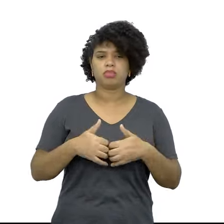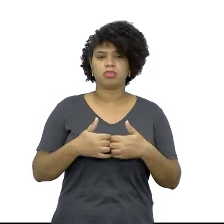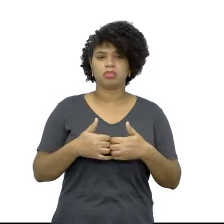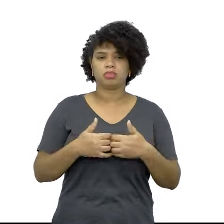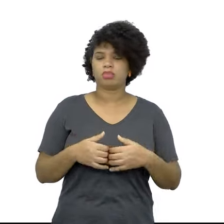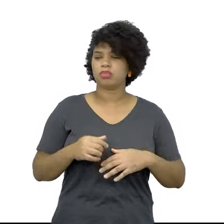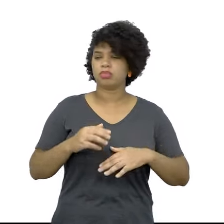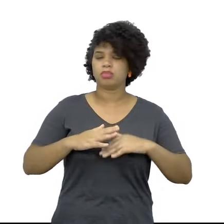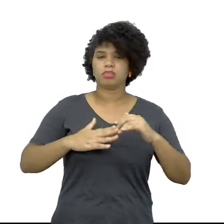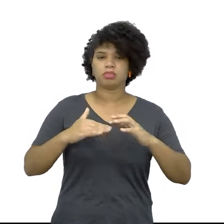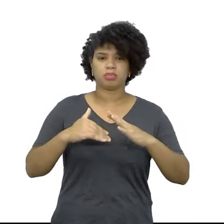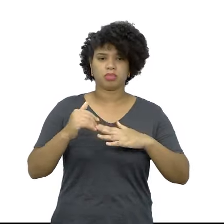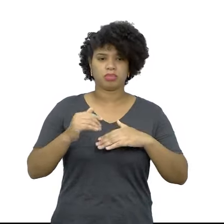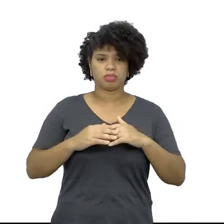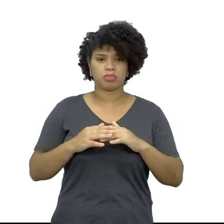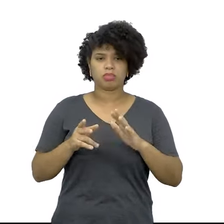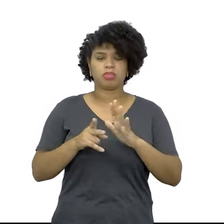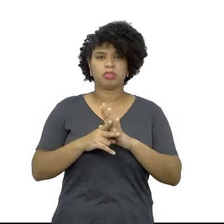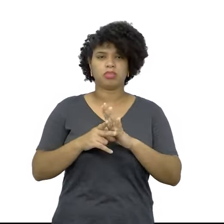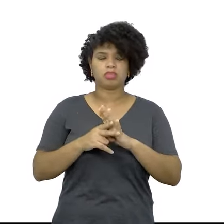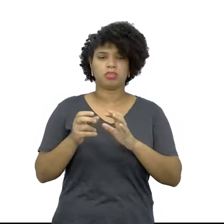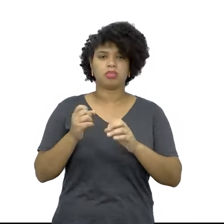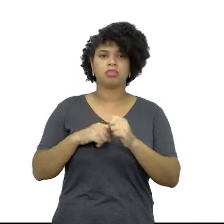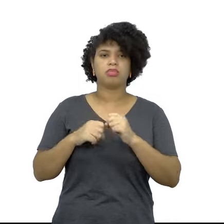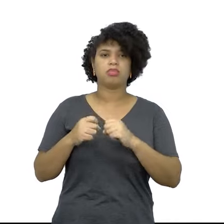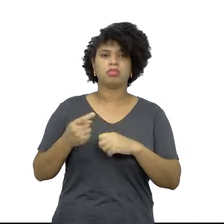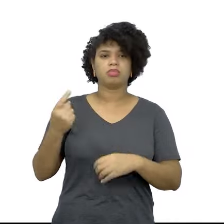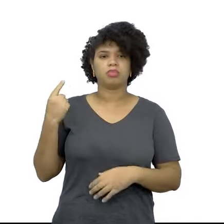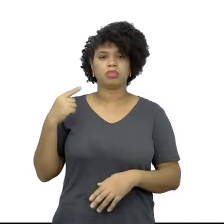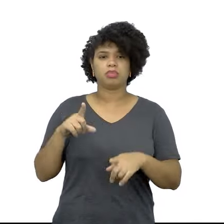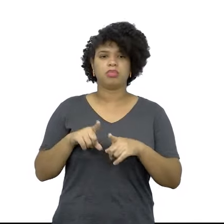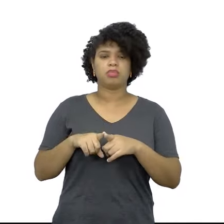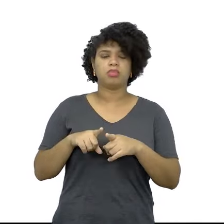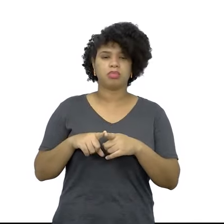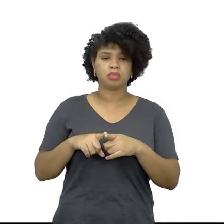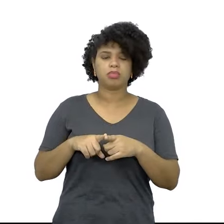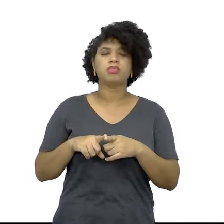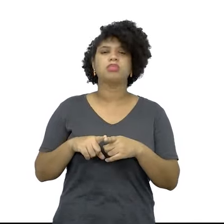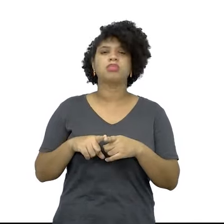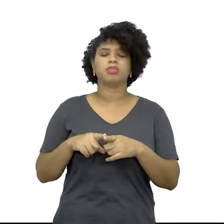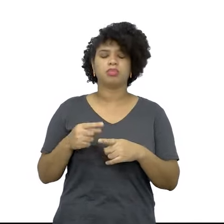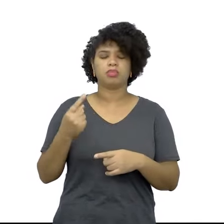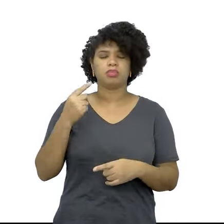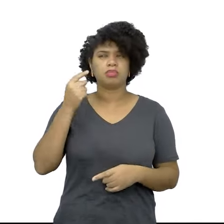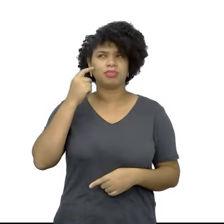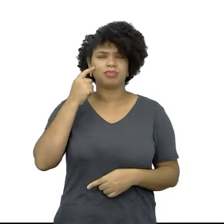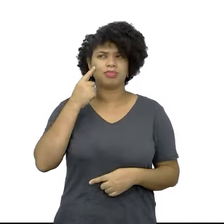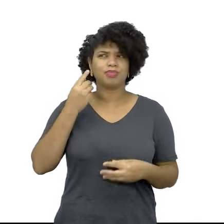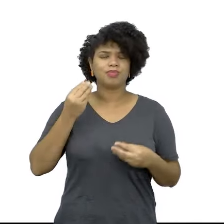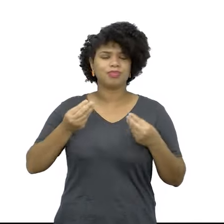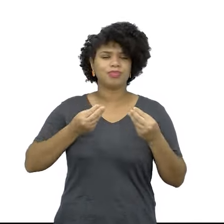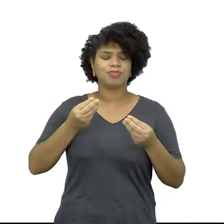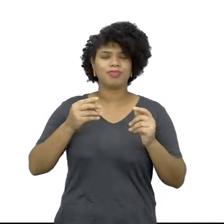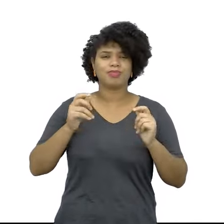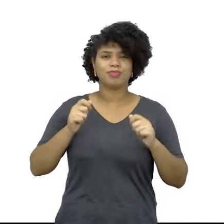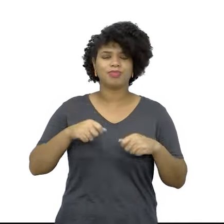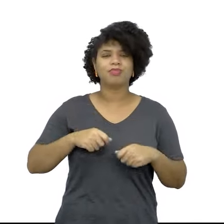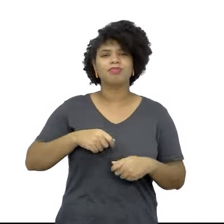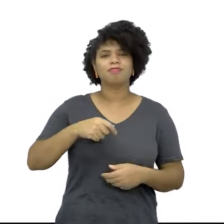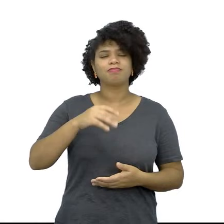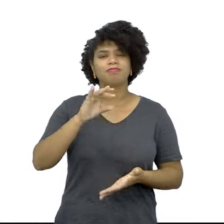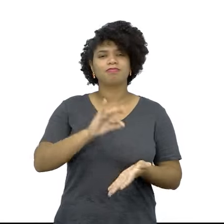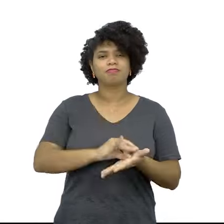nas habilidades do ano corrente e também nas habilidades dos anos anteriores, pensando em como nós poderemos